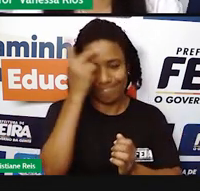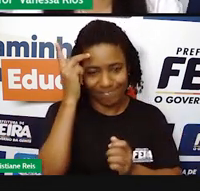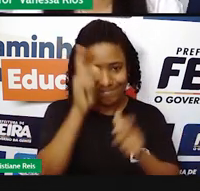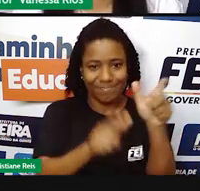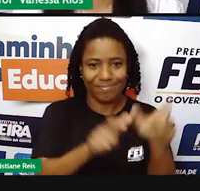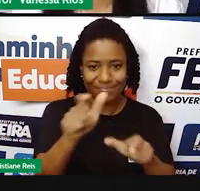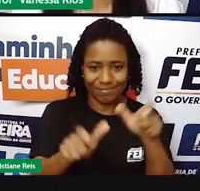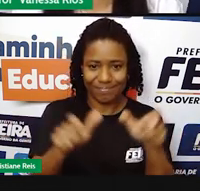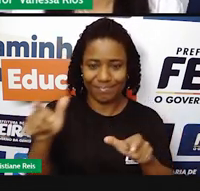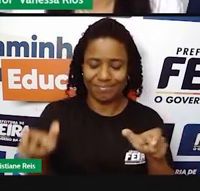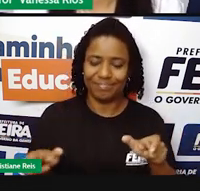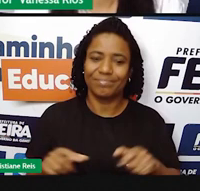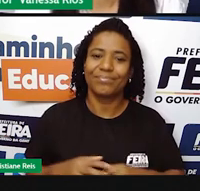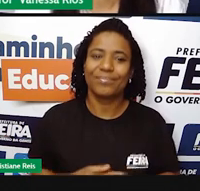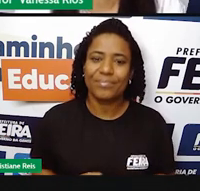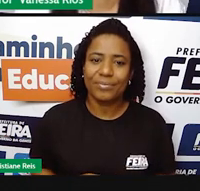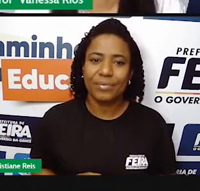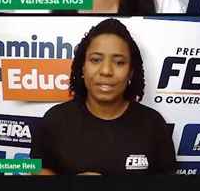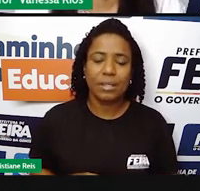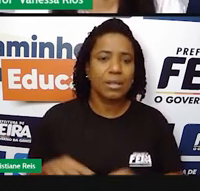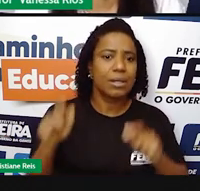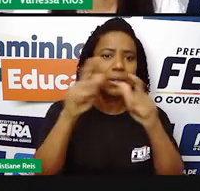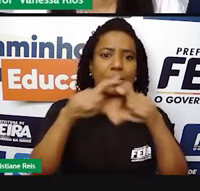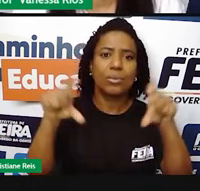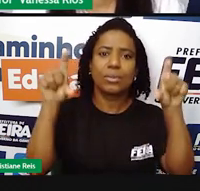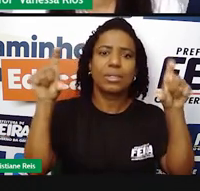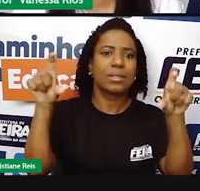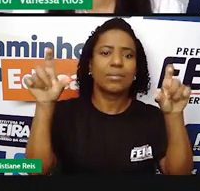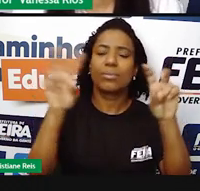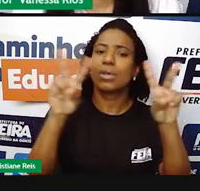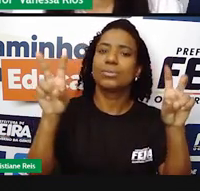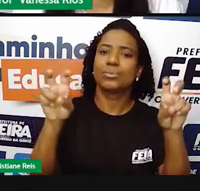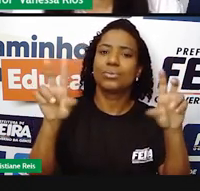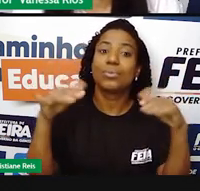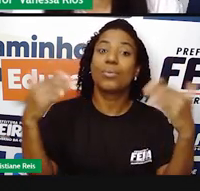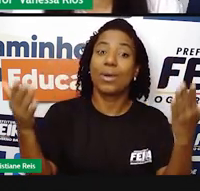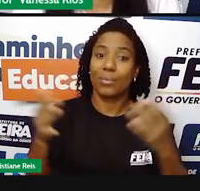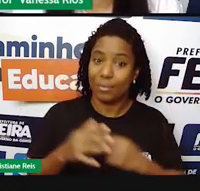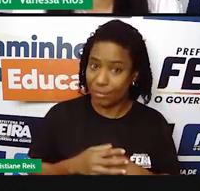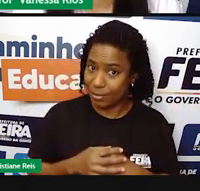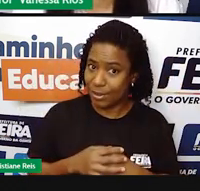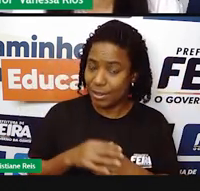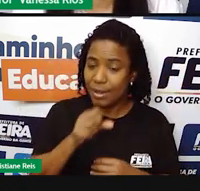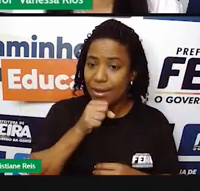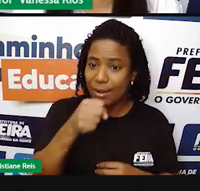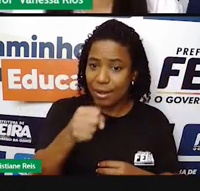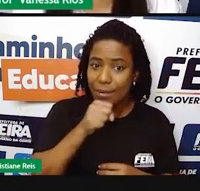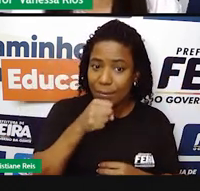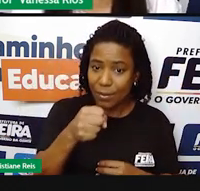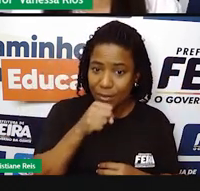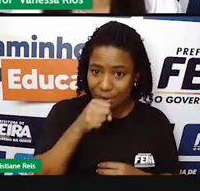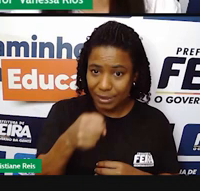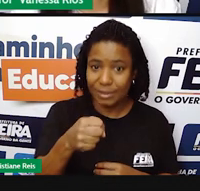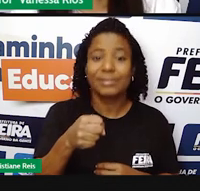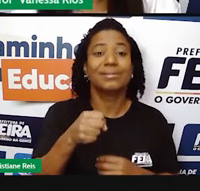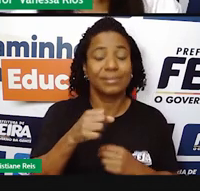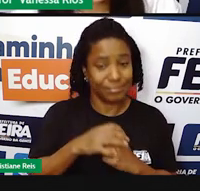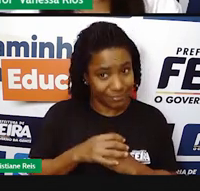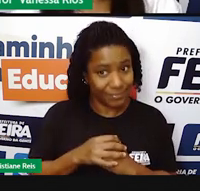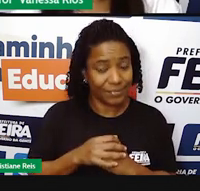assunto. E aí, quais são os temas abordados? As reportagens, elas podem trazer aí temas